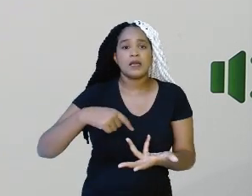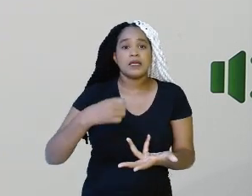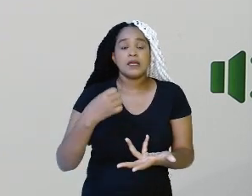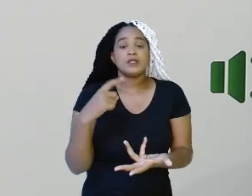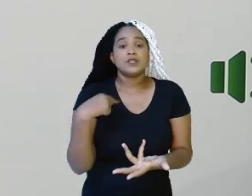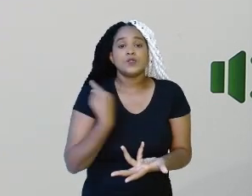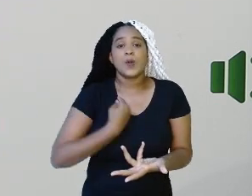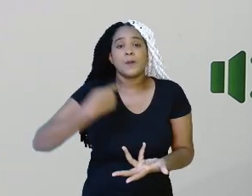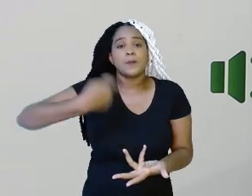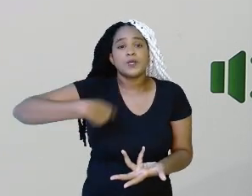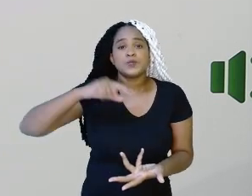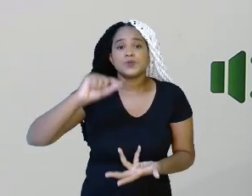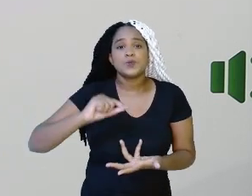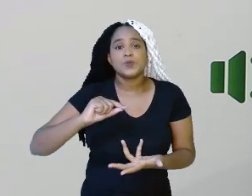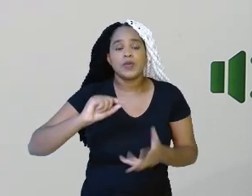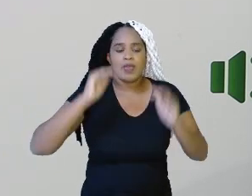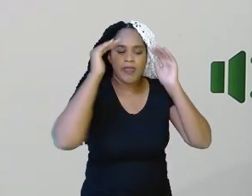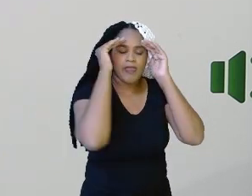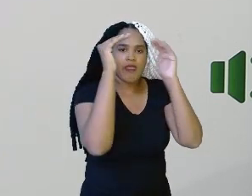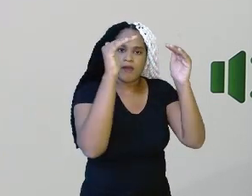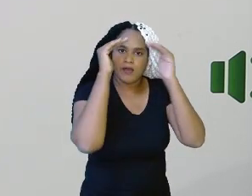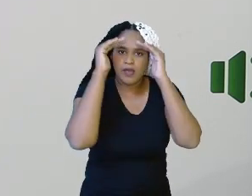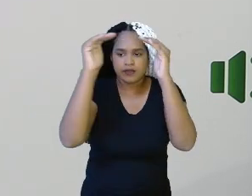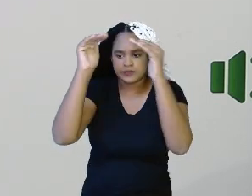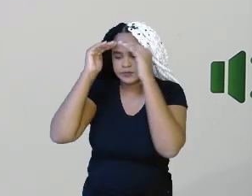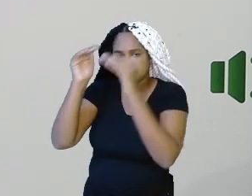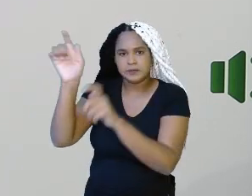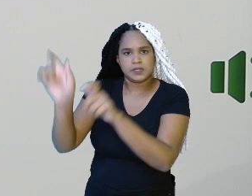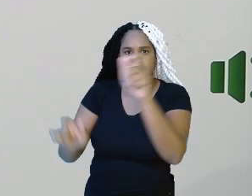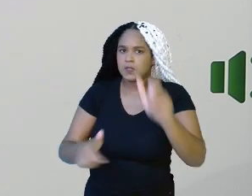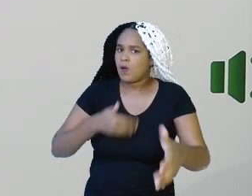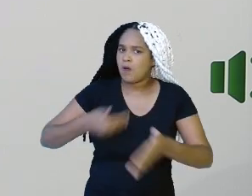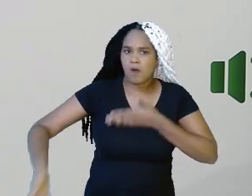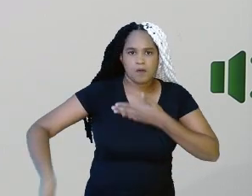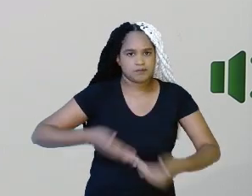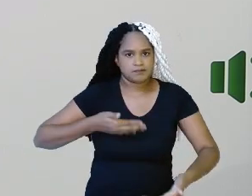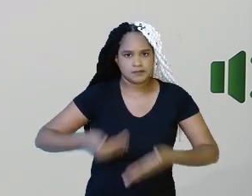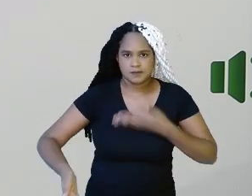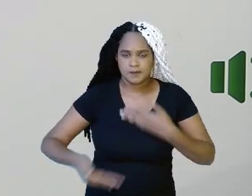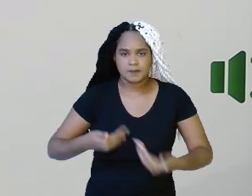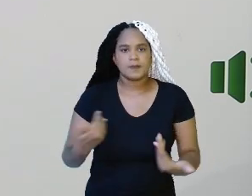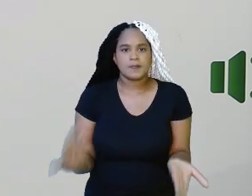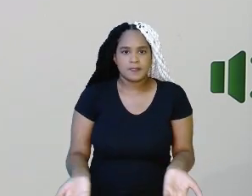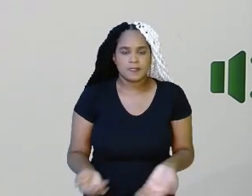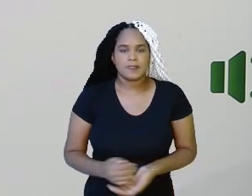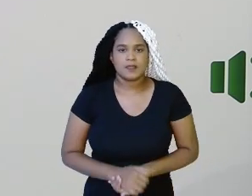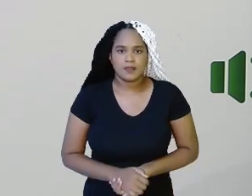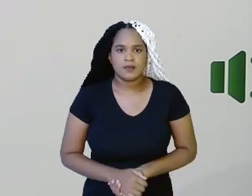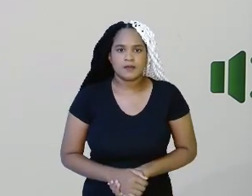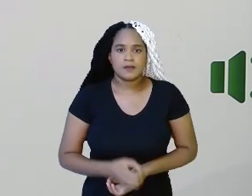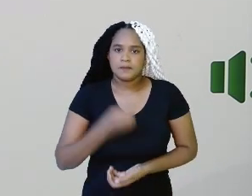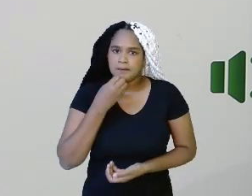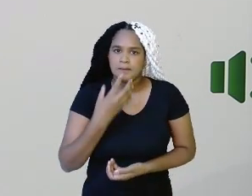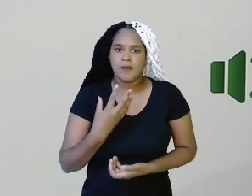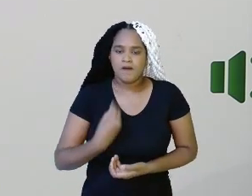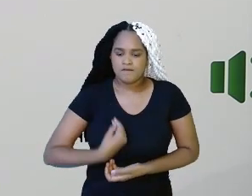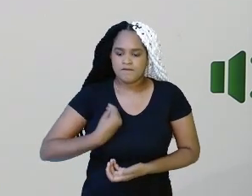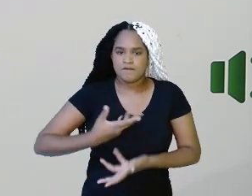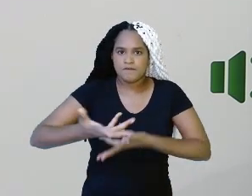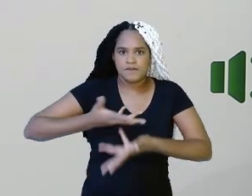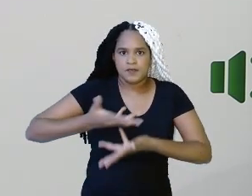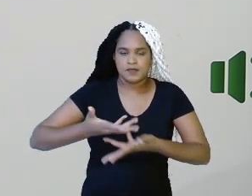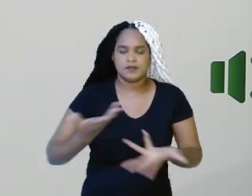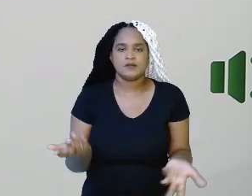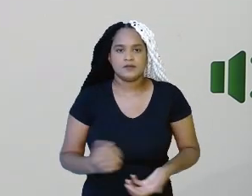nós precisamos aprender a ter o respeito pelas pessoas. É nisso que consiste o bom viver, tá bom, gente? Então,